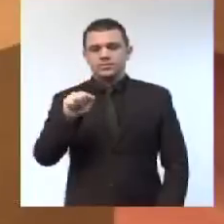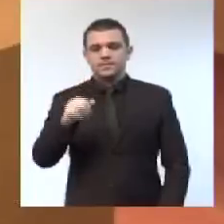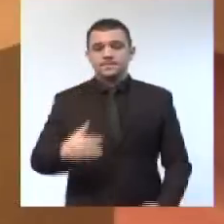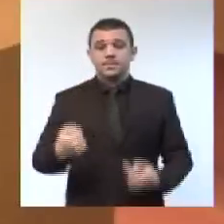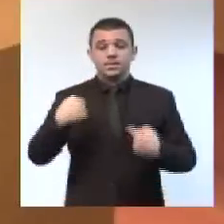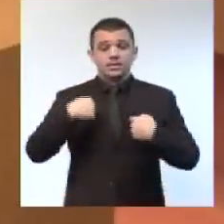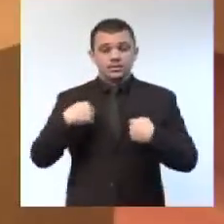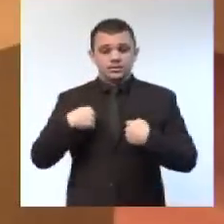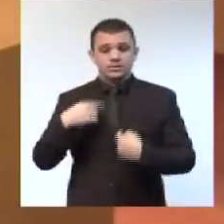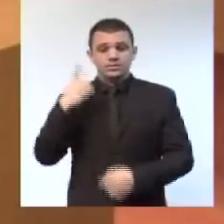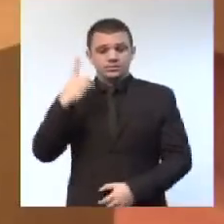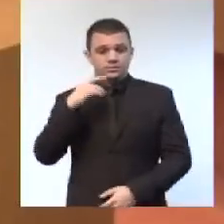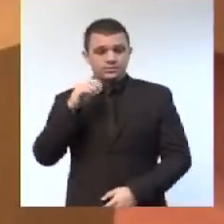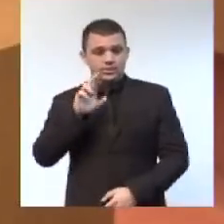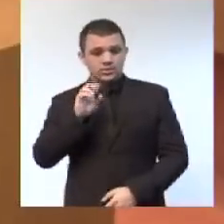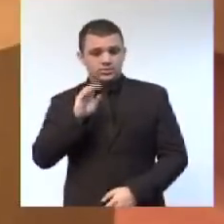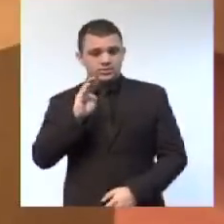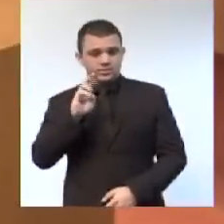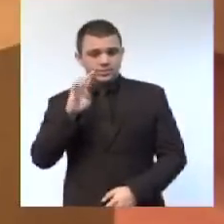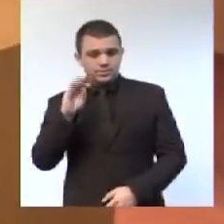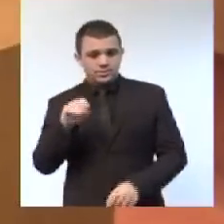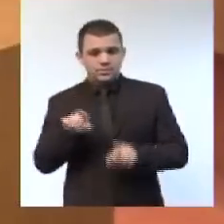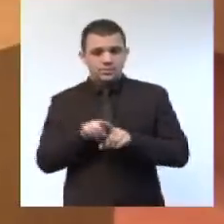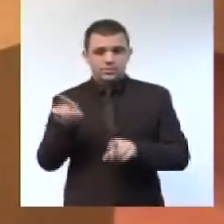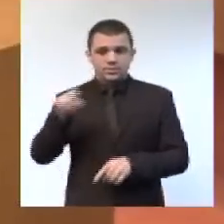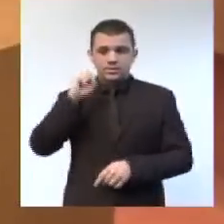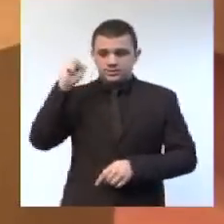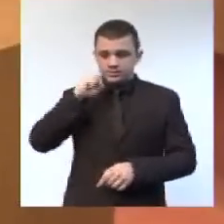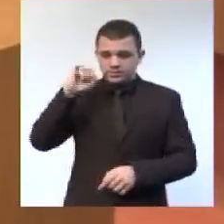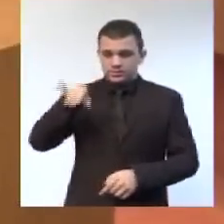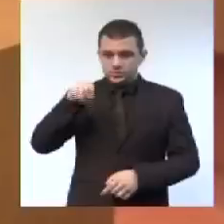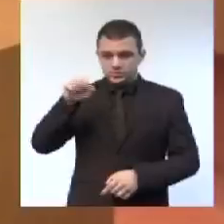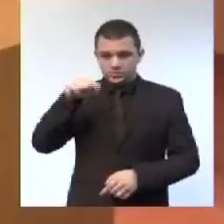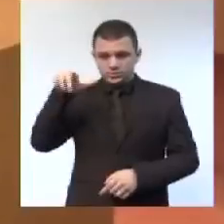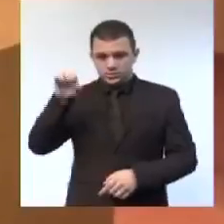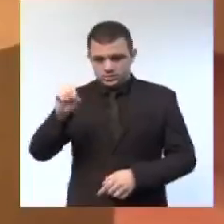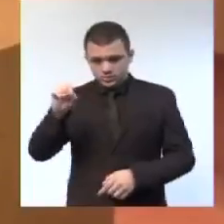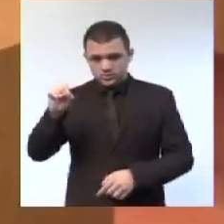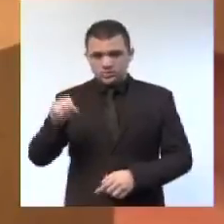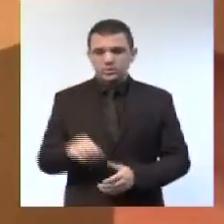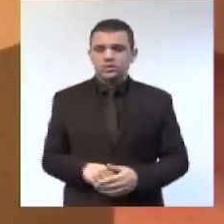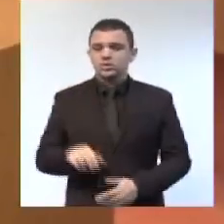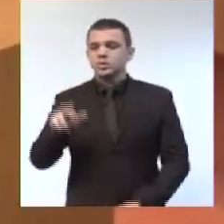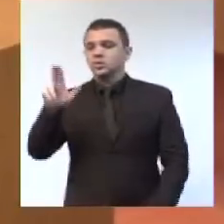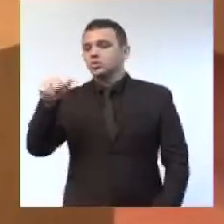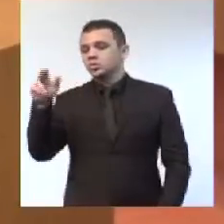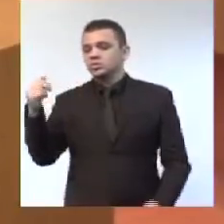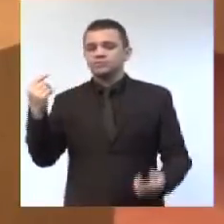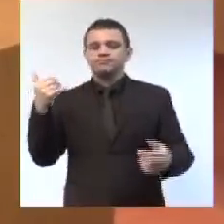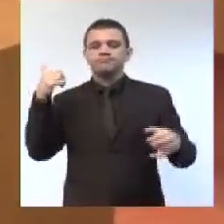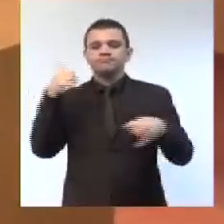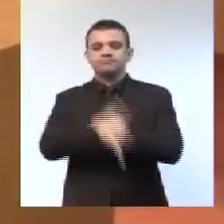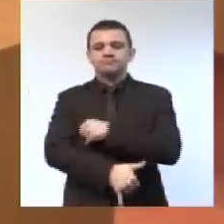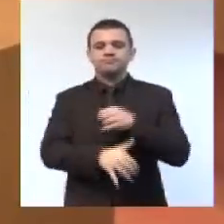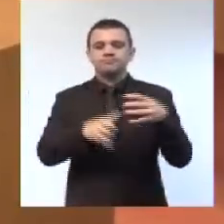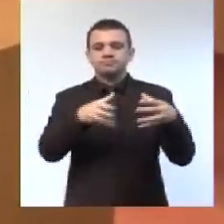o senador João Alberto, ele nunca traiu o grupo político dele como seu pai